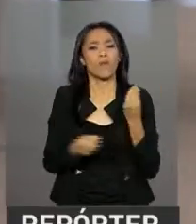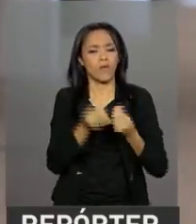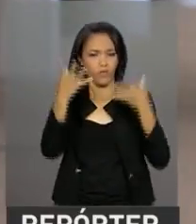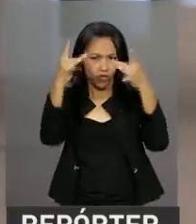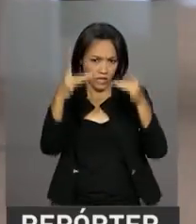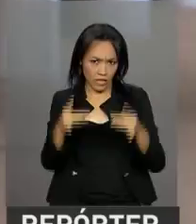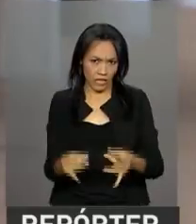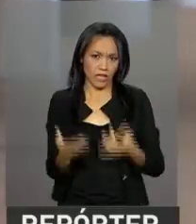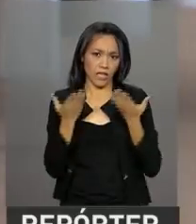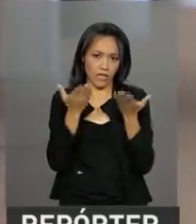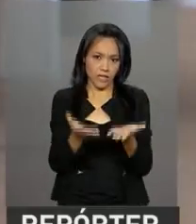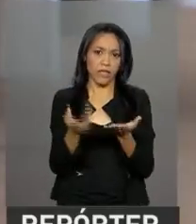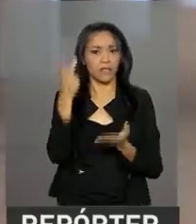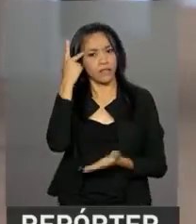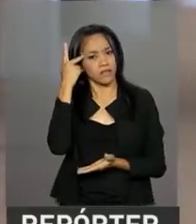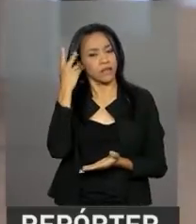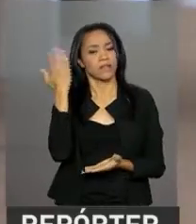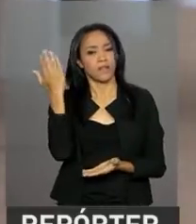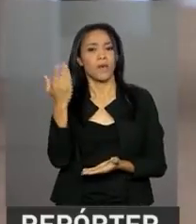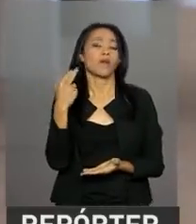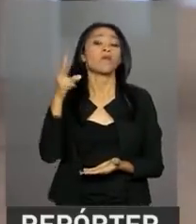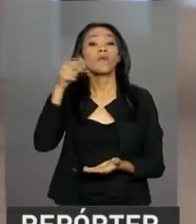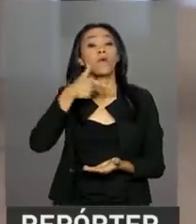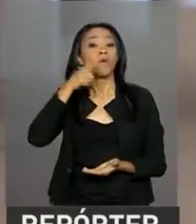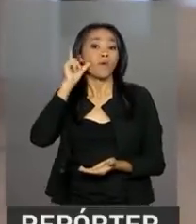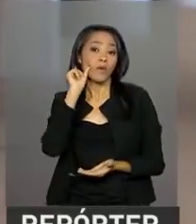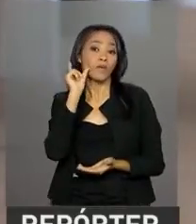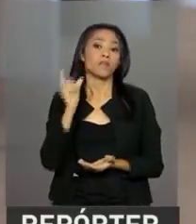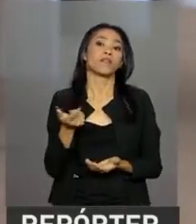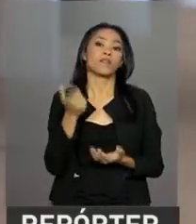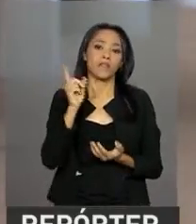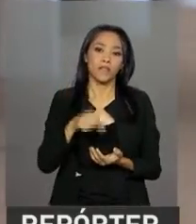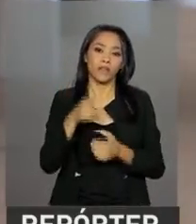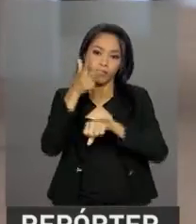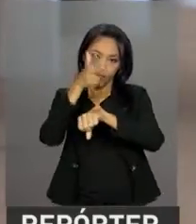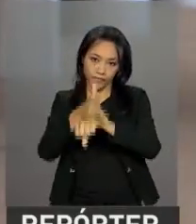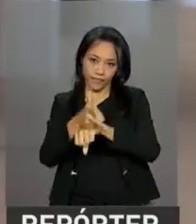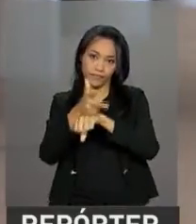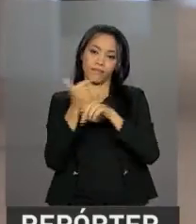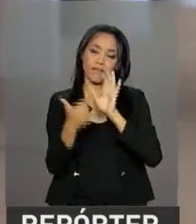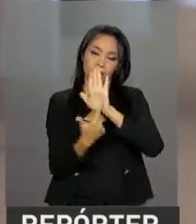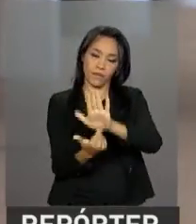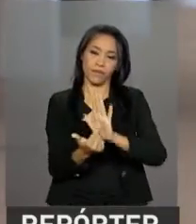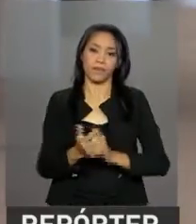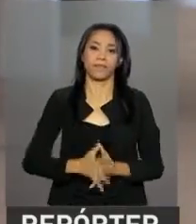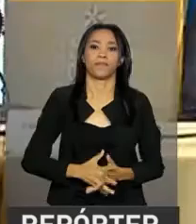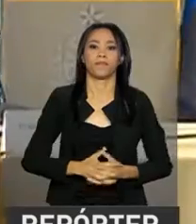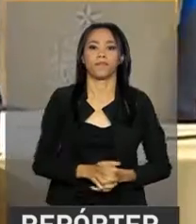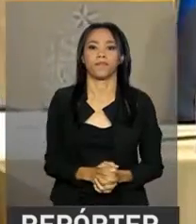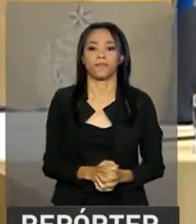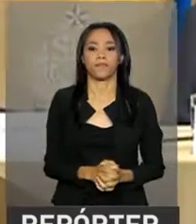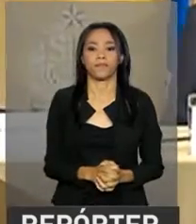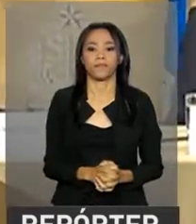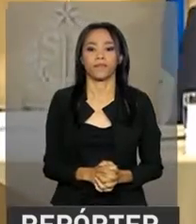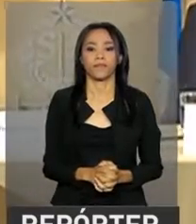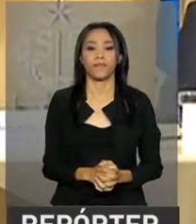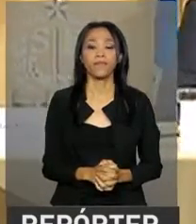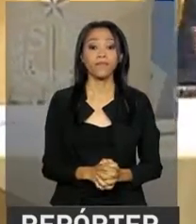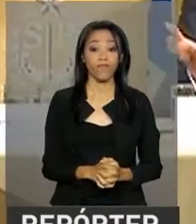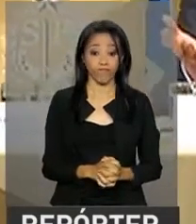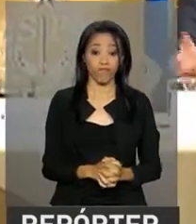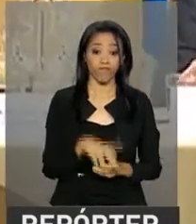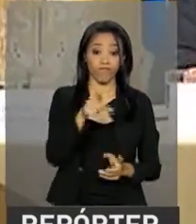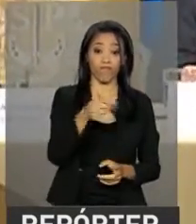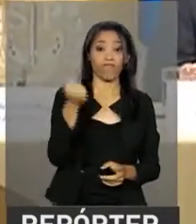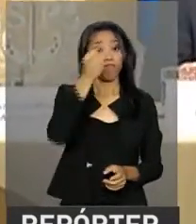dessa agenda na capital paulista nesta segunda-feira na reportagem que a tv nbr e para o brasil